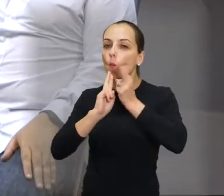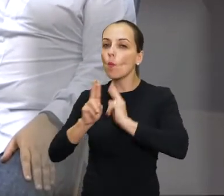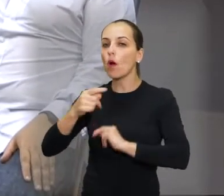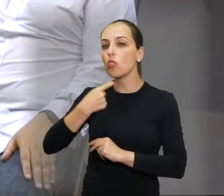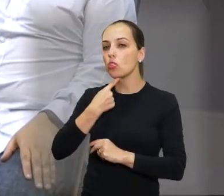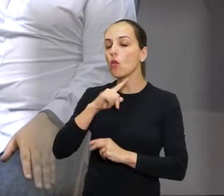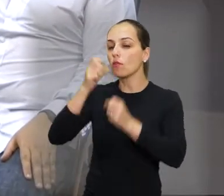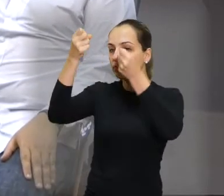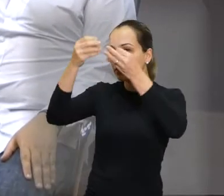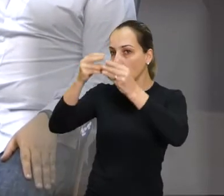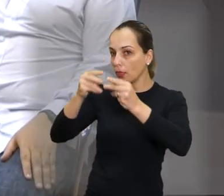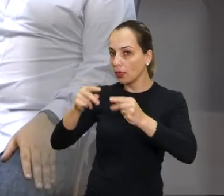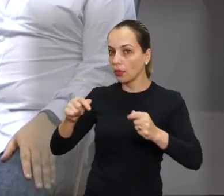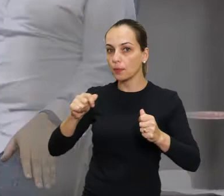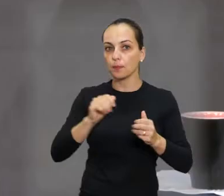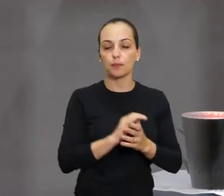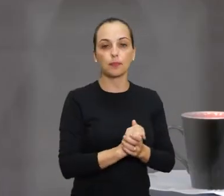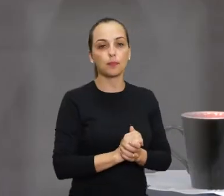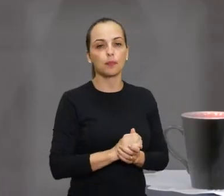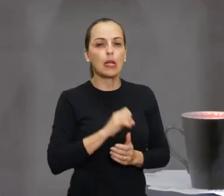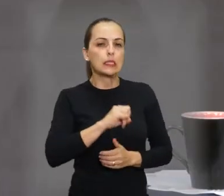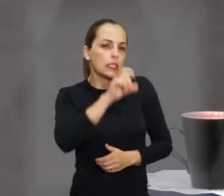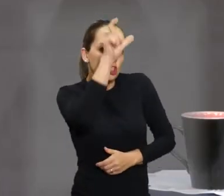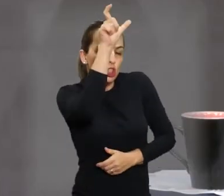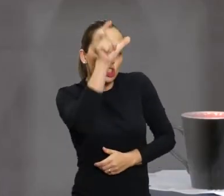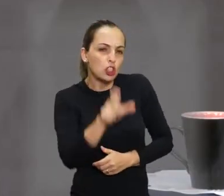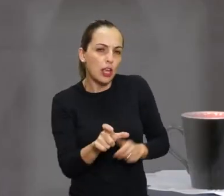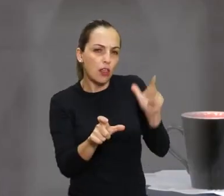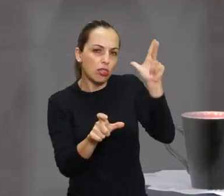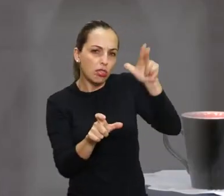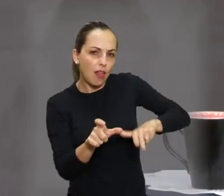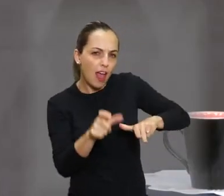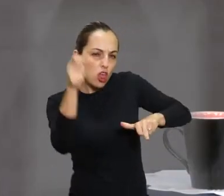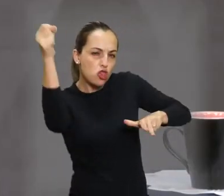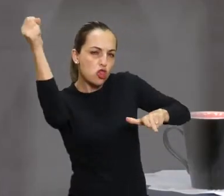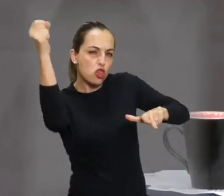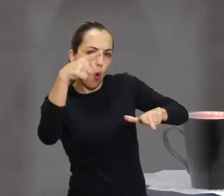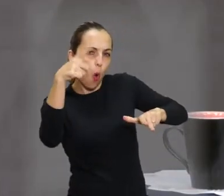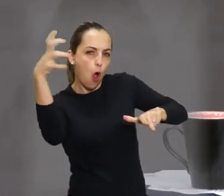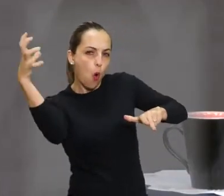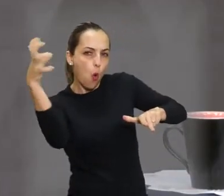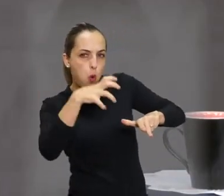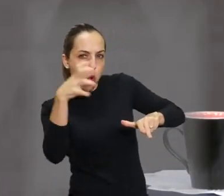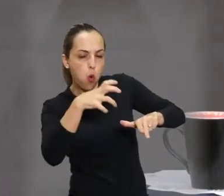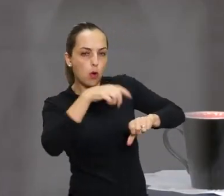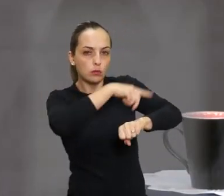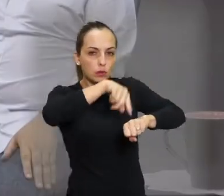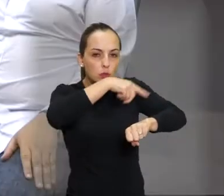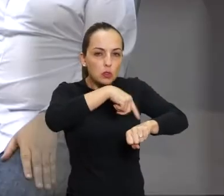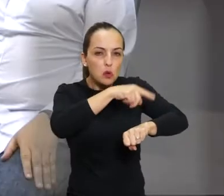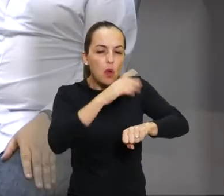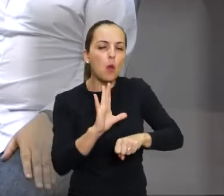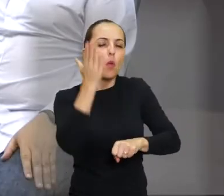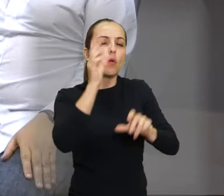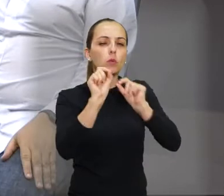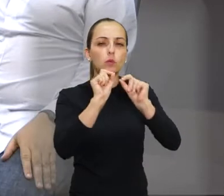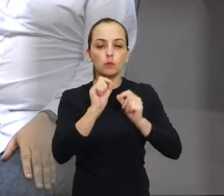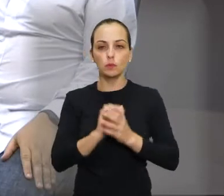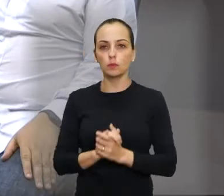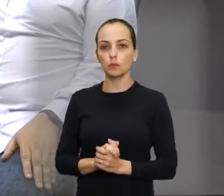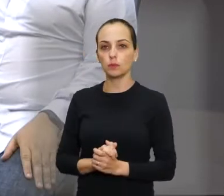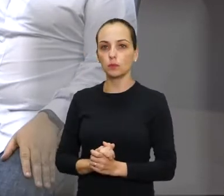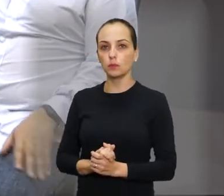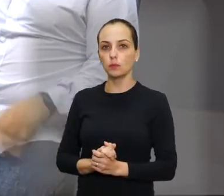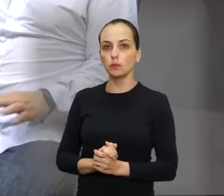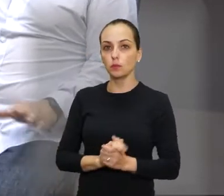dúvidas aí. Bacana. Doutor, o que a exposição solar excessiva pode causar? Bom, você